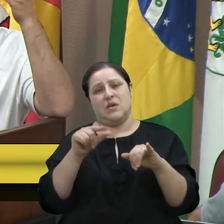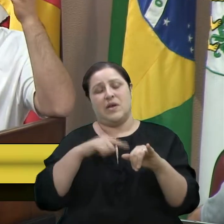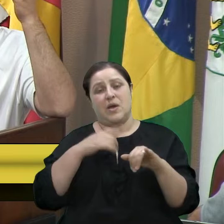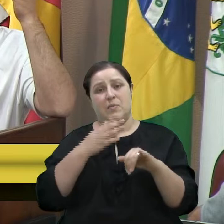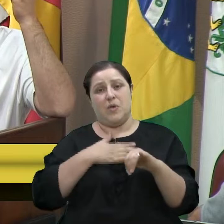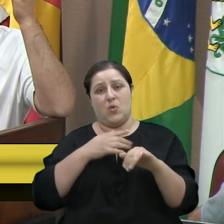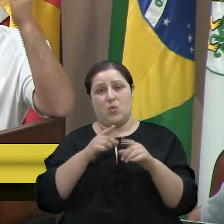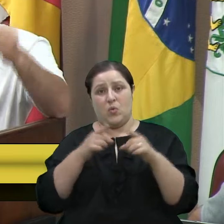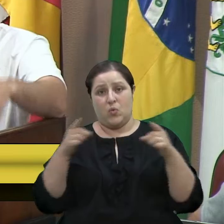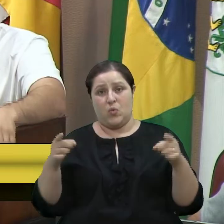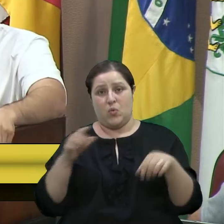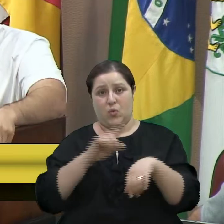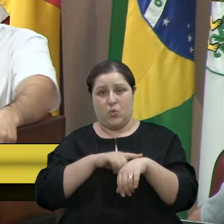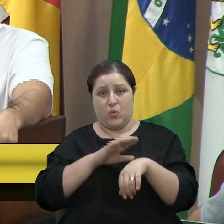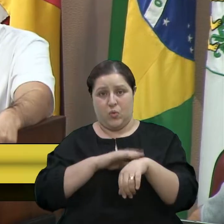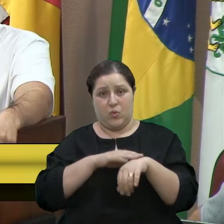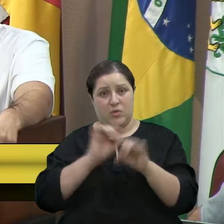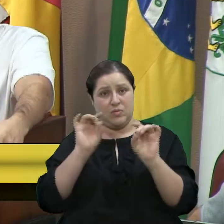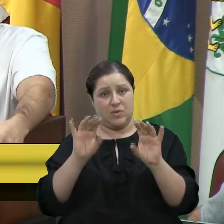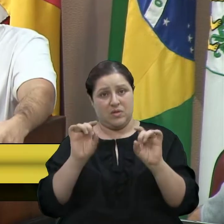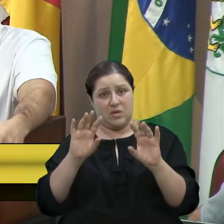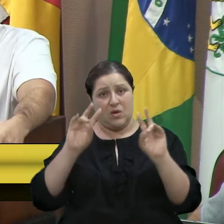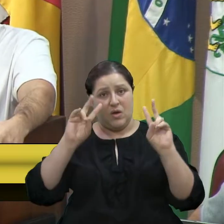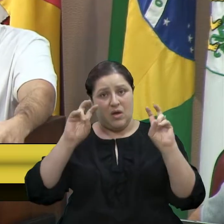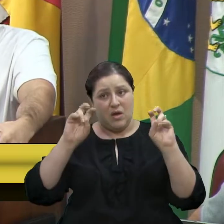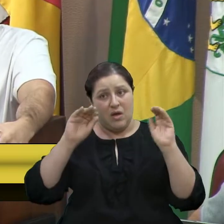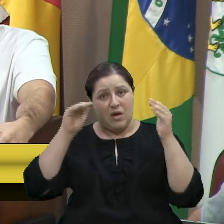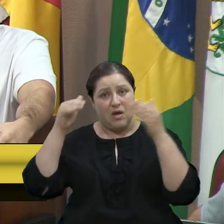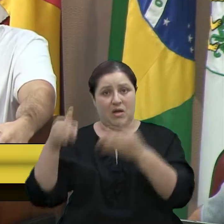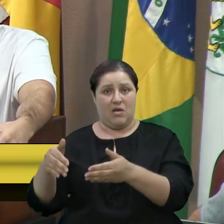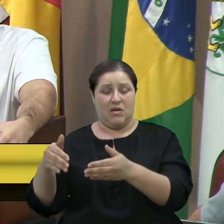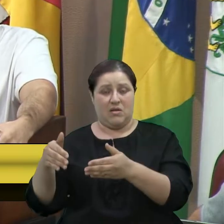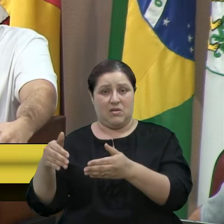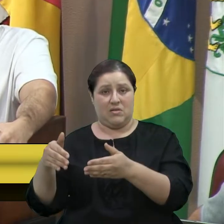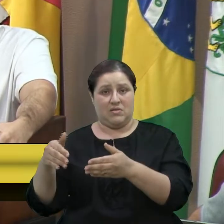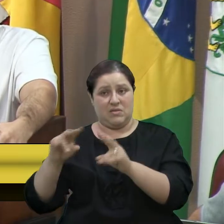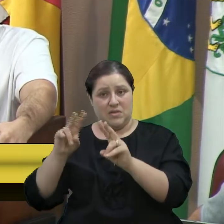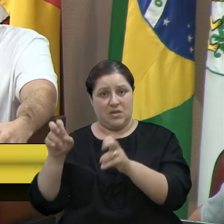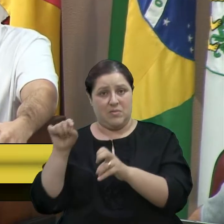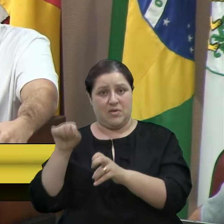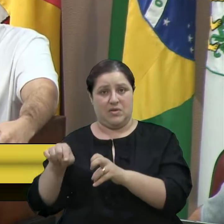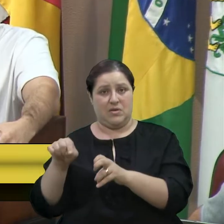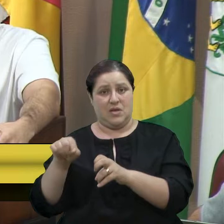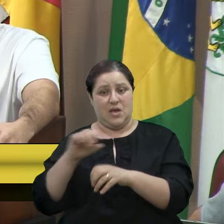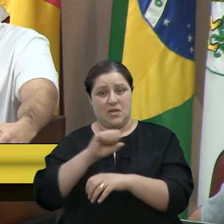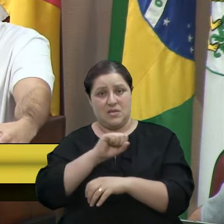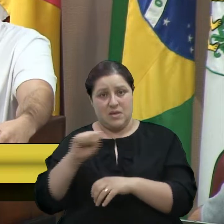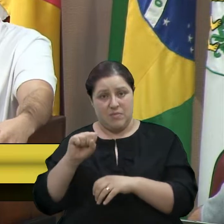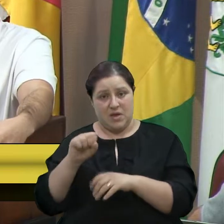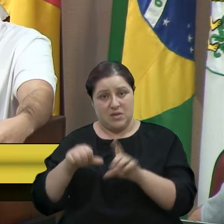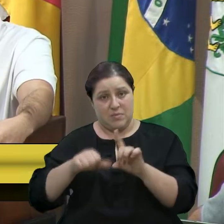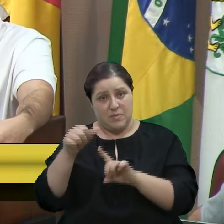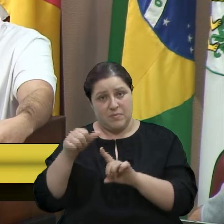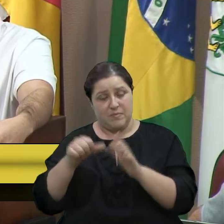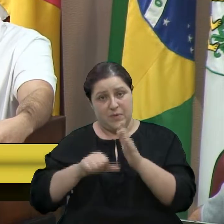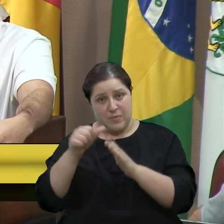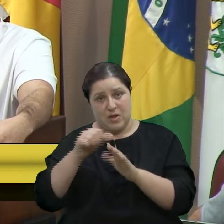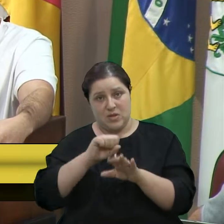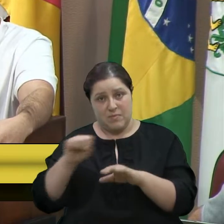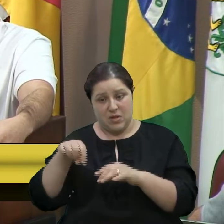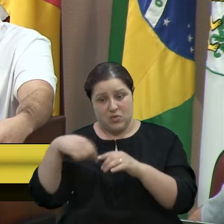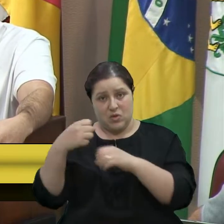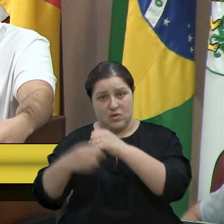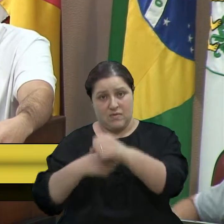possa atentar a esse tema e no primeiro semestre do ano que vem a gente resolver esse imbróglio que estamos